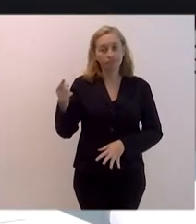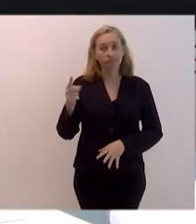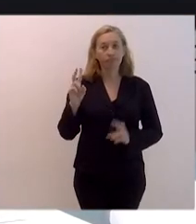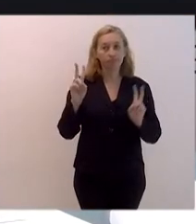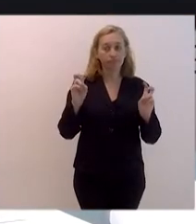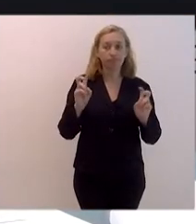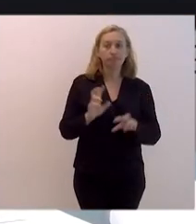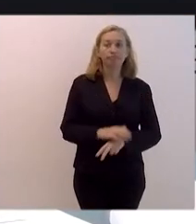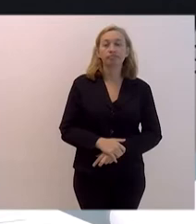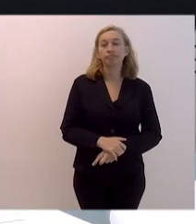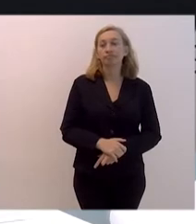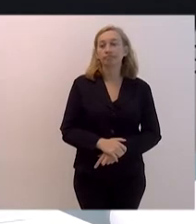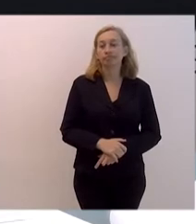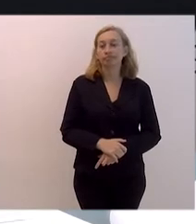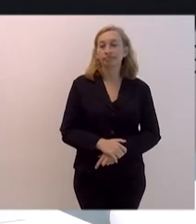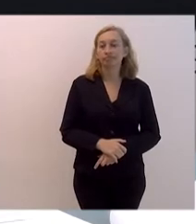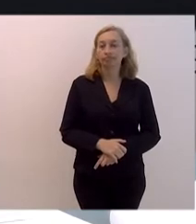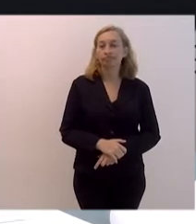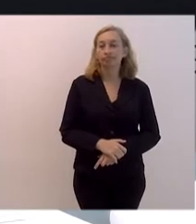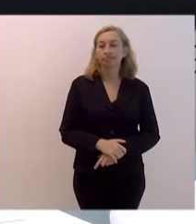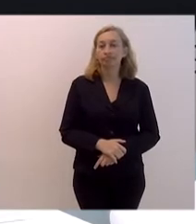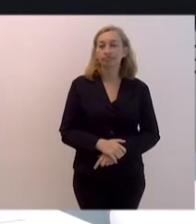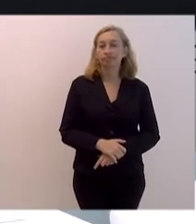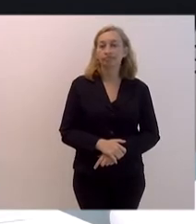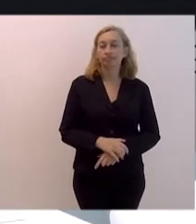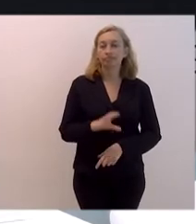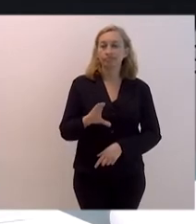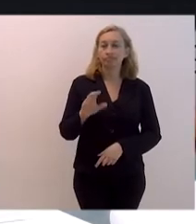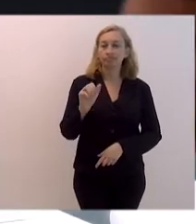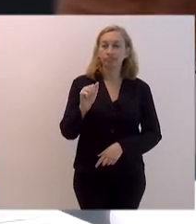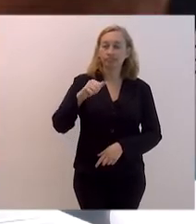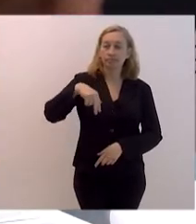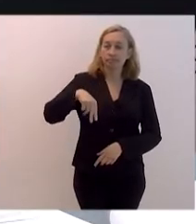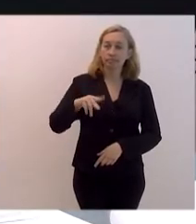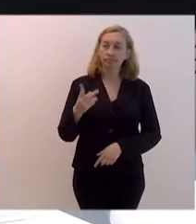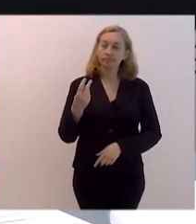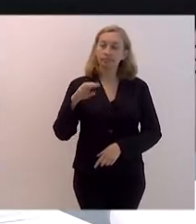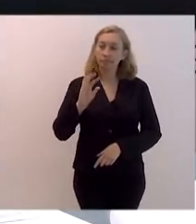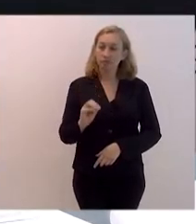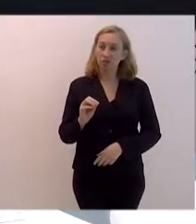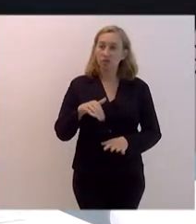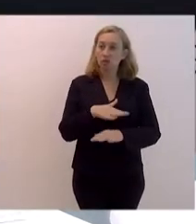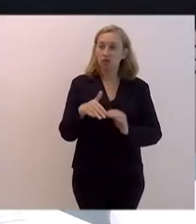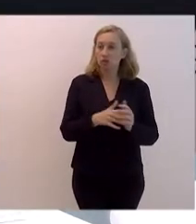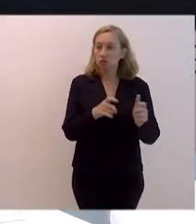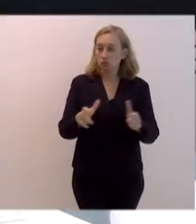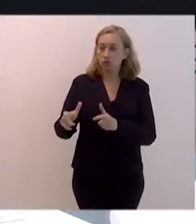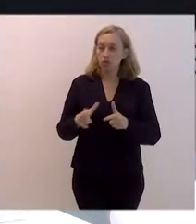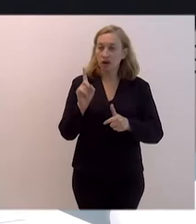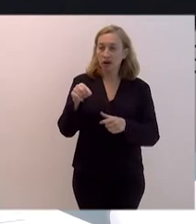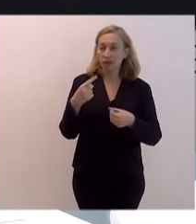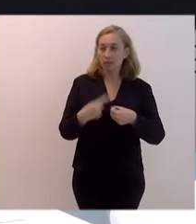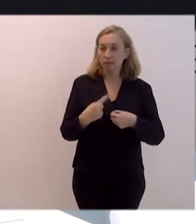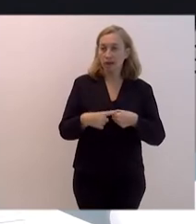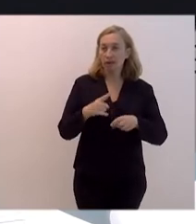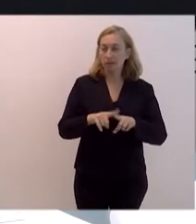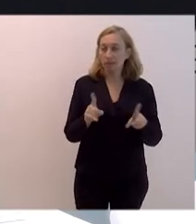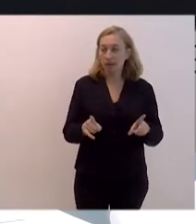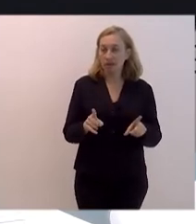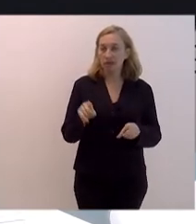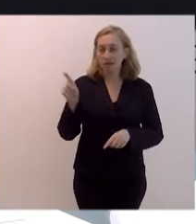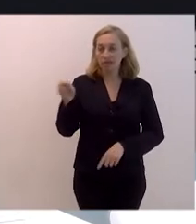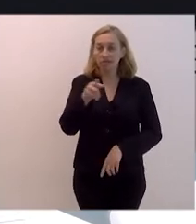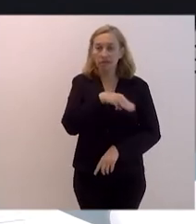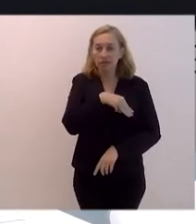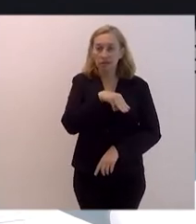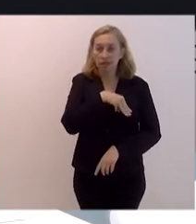divergência. É doido. Que Campinho, claro, toda localidade não deixa de ser um bairro, mas é real. Ali é Madureira